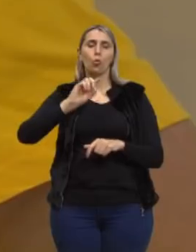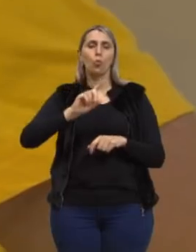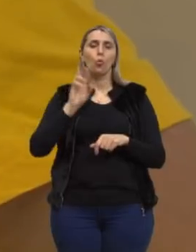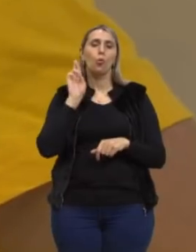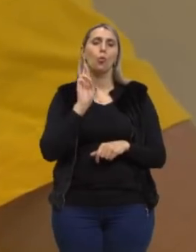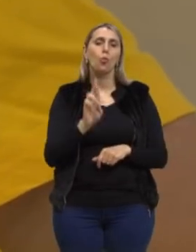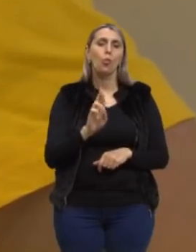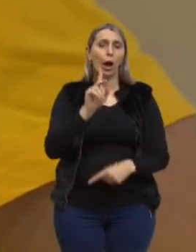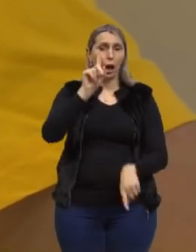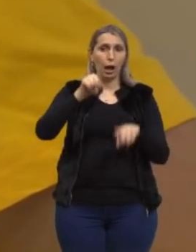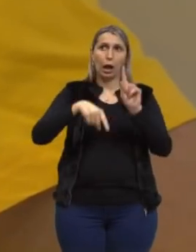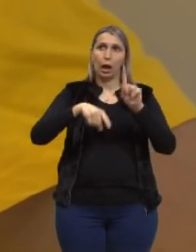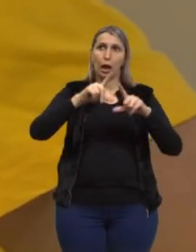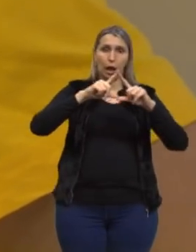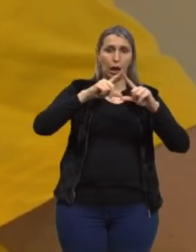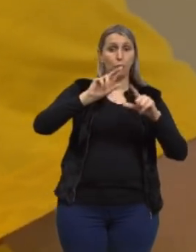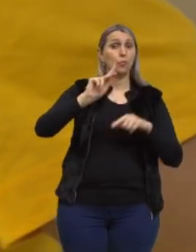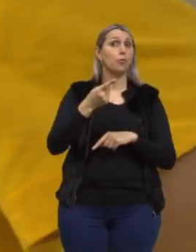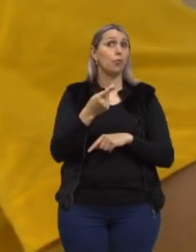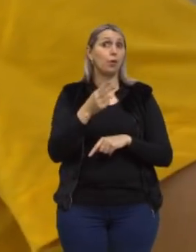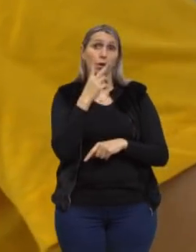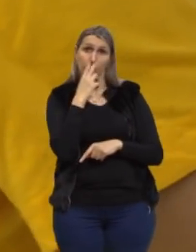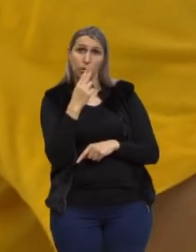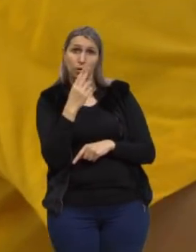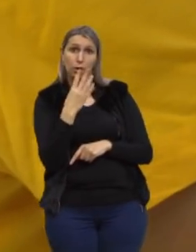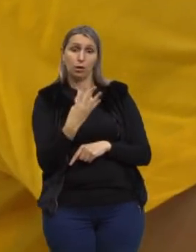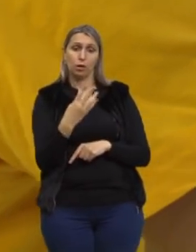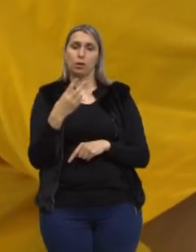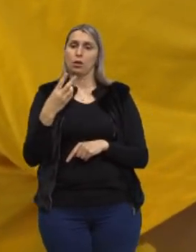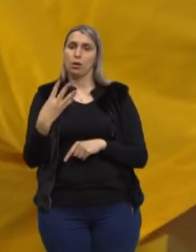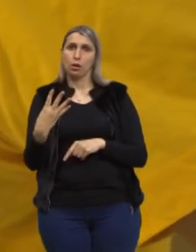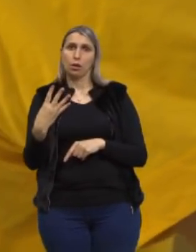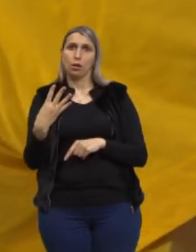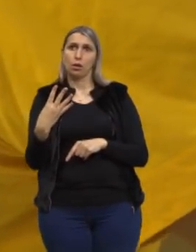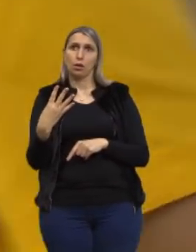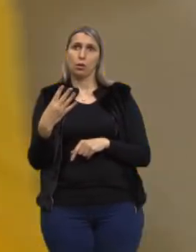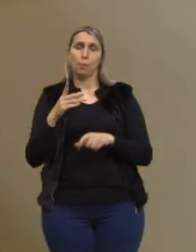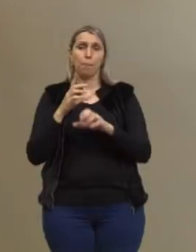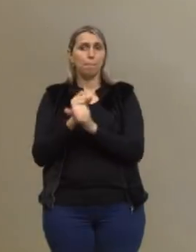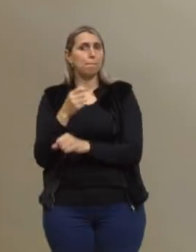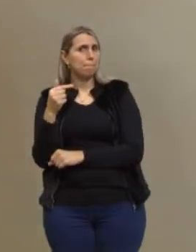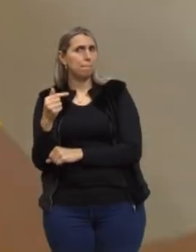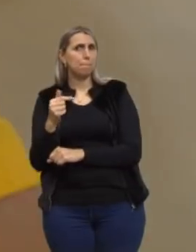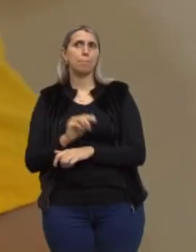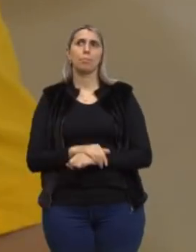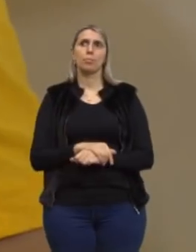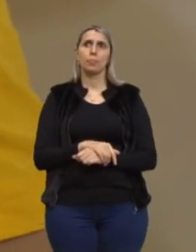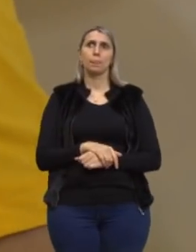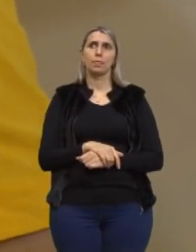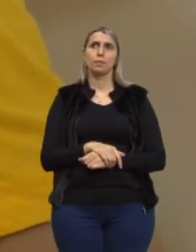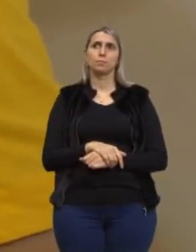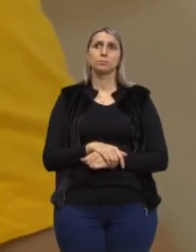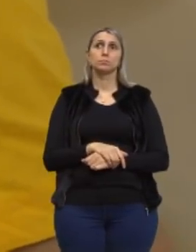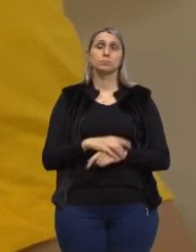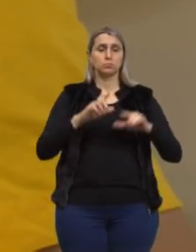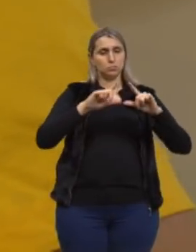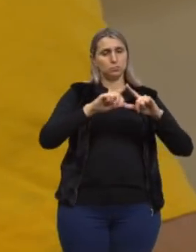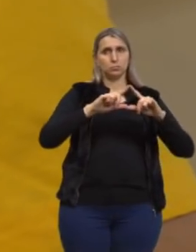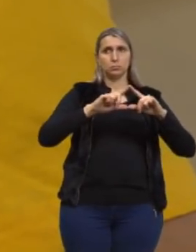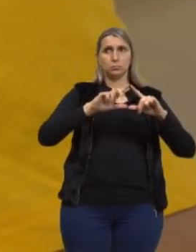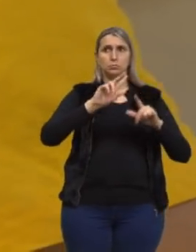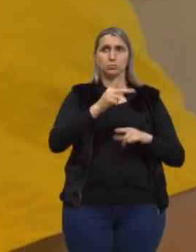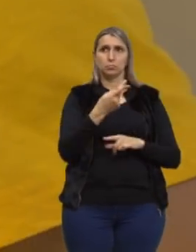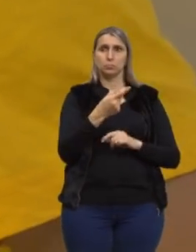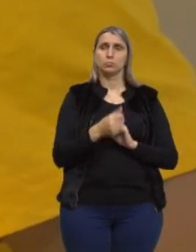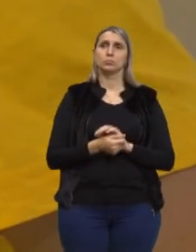de sublimação é igual a 44 mais 7 a entalpia